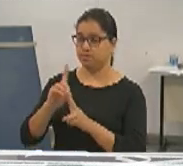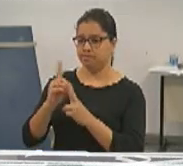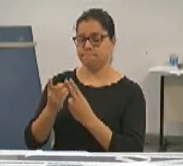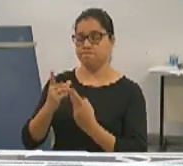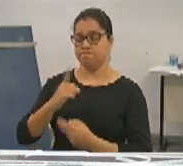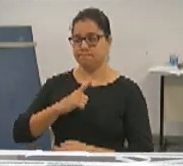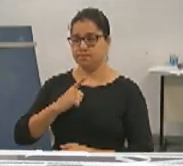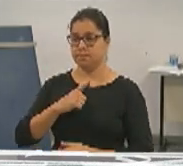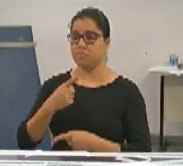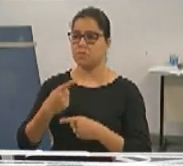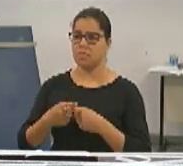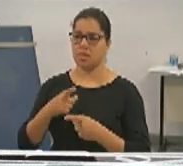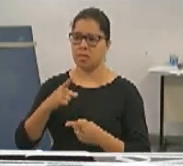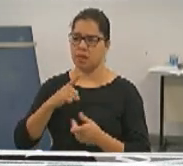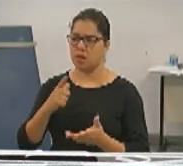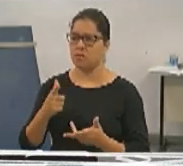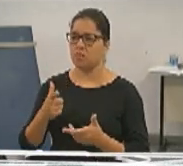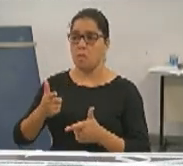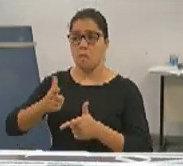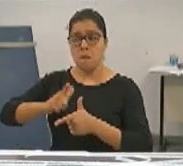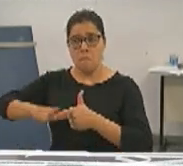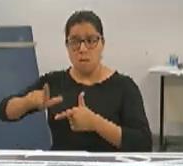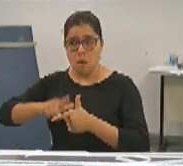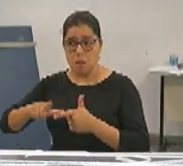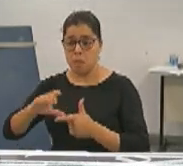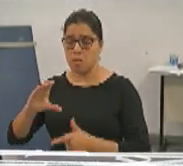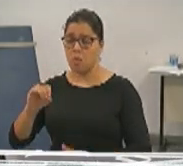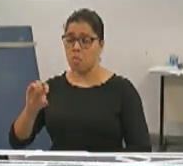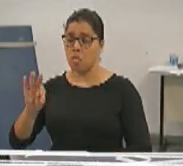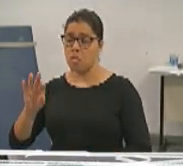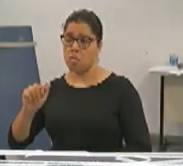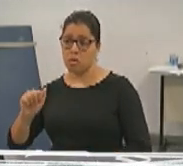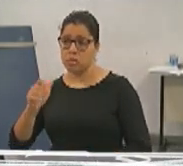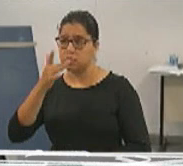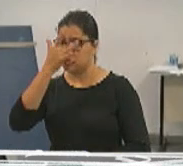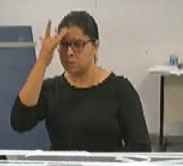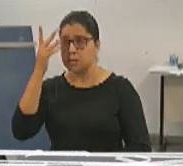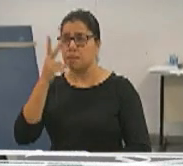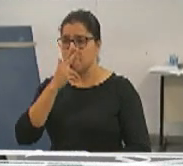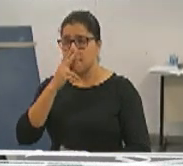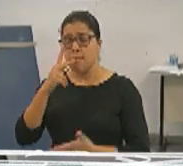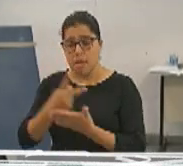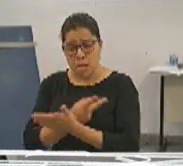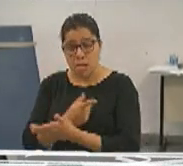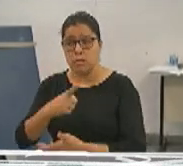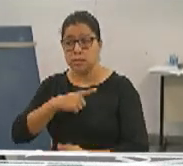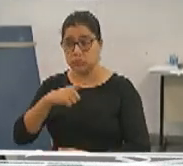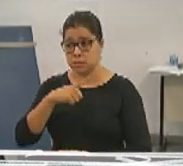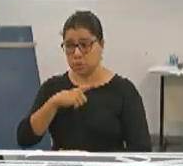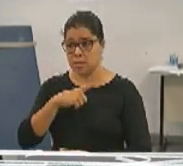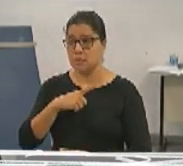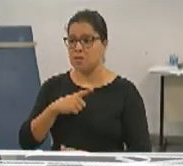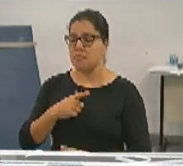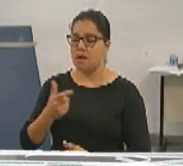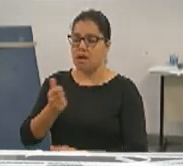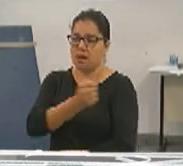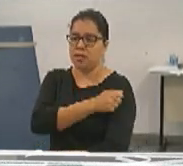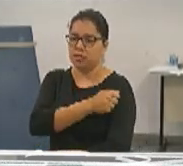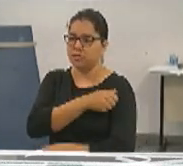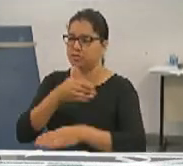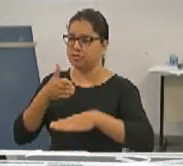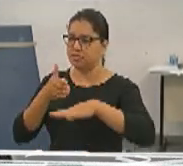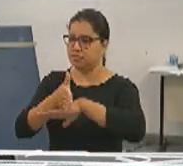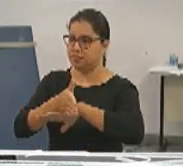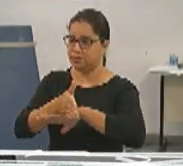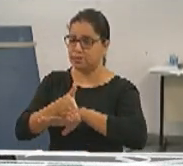por conta de fraudes no sistema de cota para entrada de alunos, de candidatos à medicina. Né.